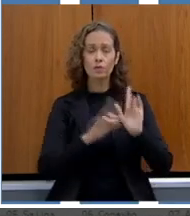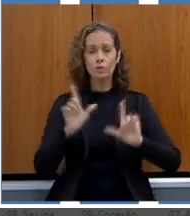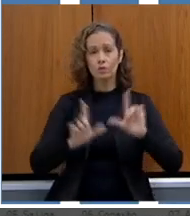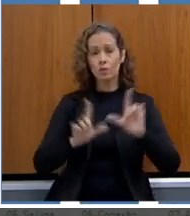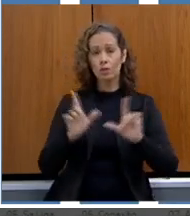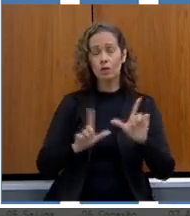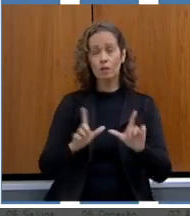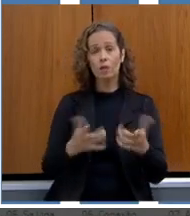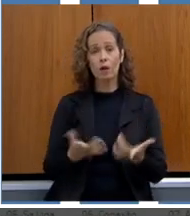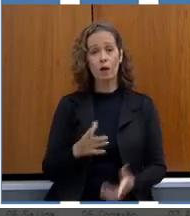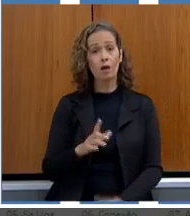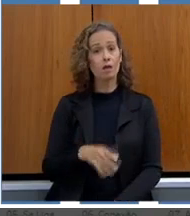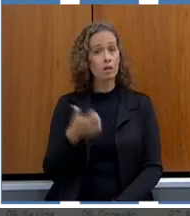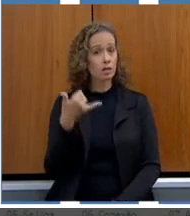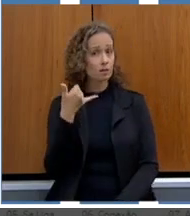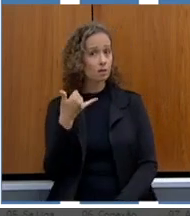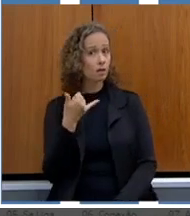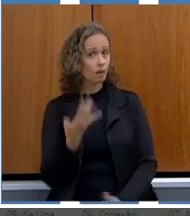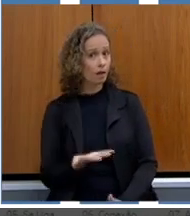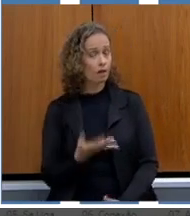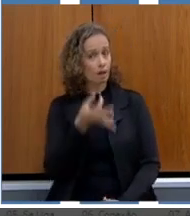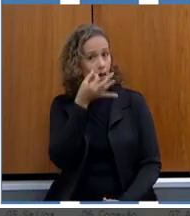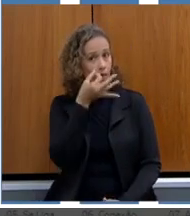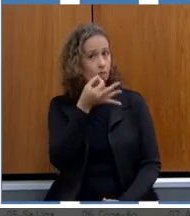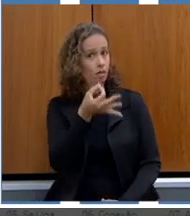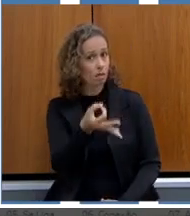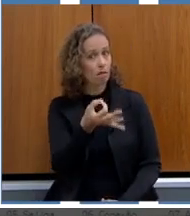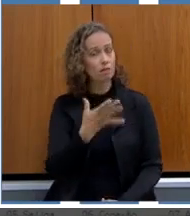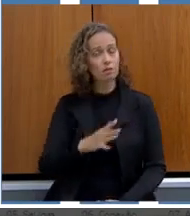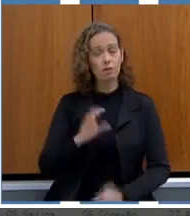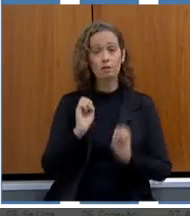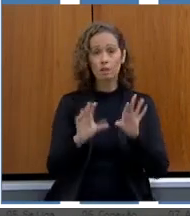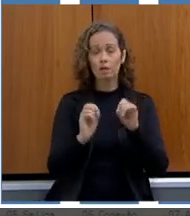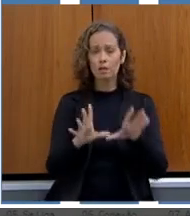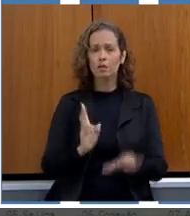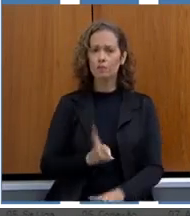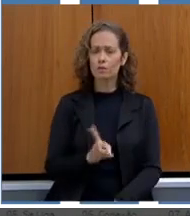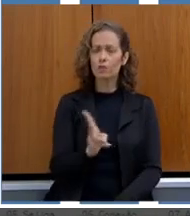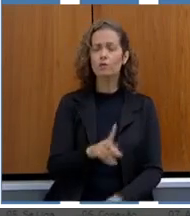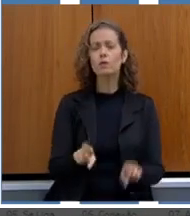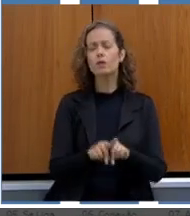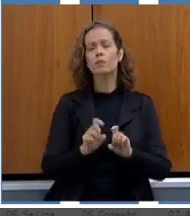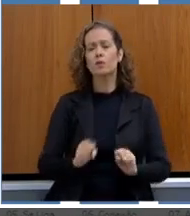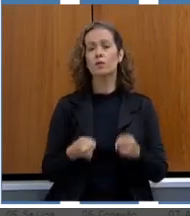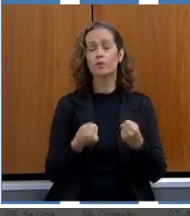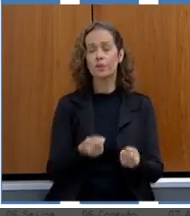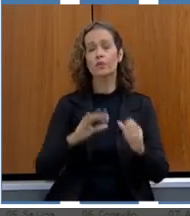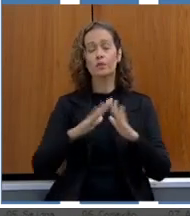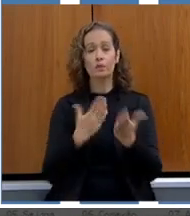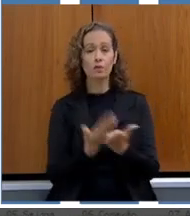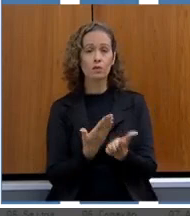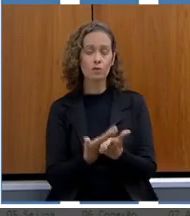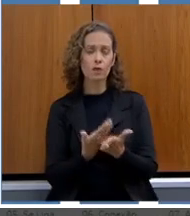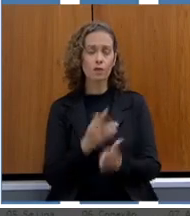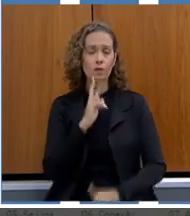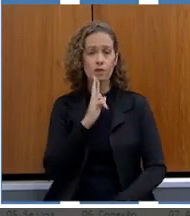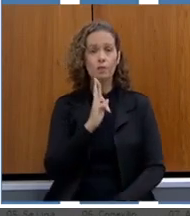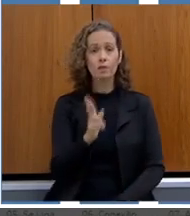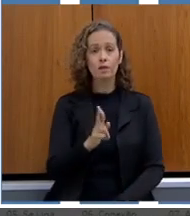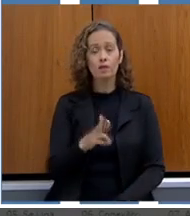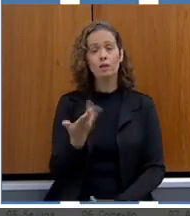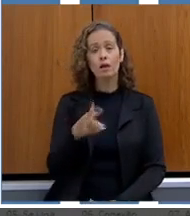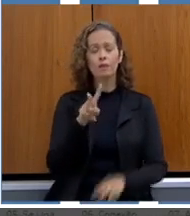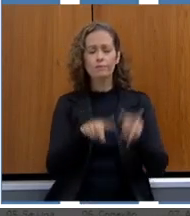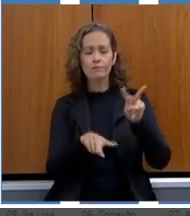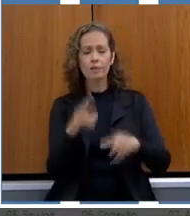se liga na educação o aplicativo conexão escola também mantido e o reforço escolar com base nos resultados de avaliação